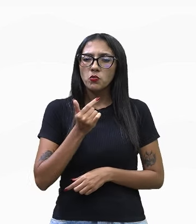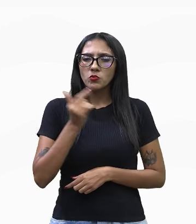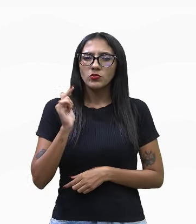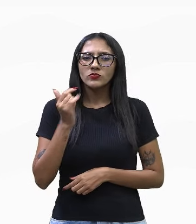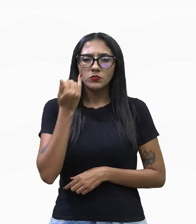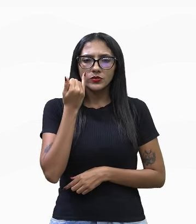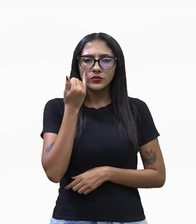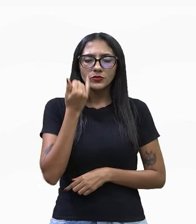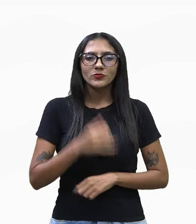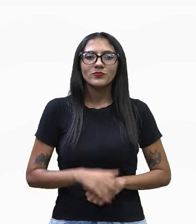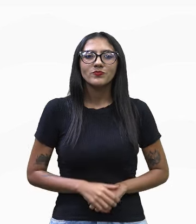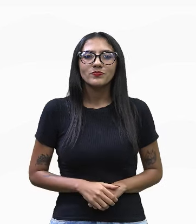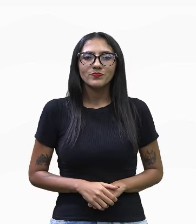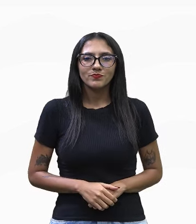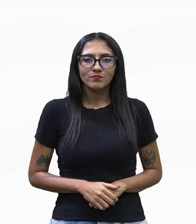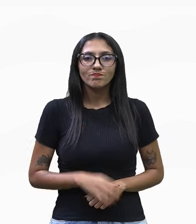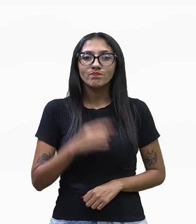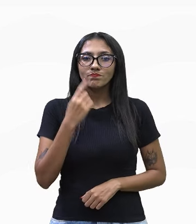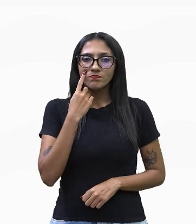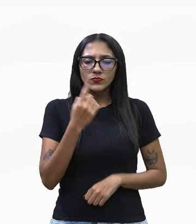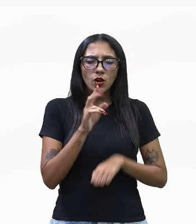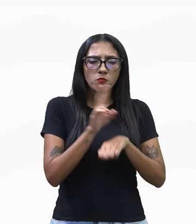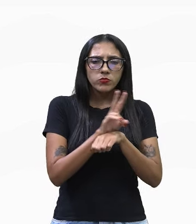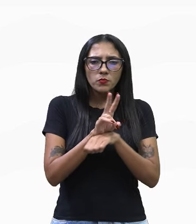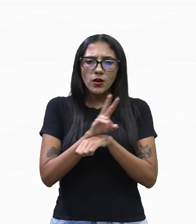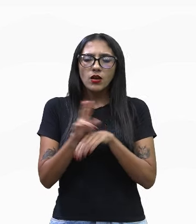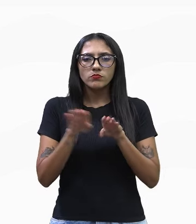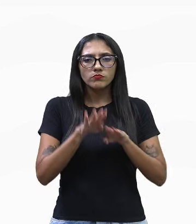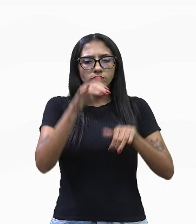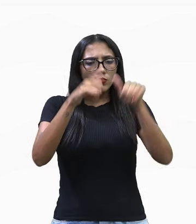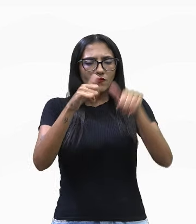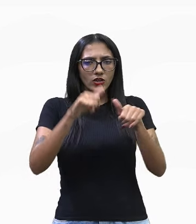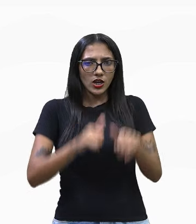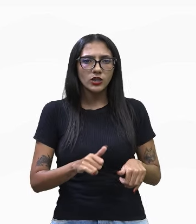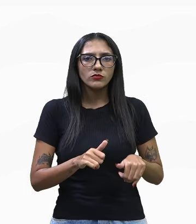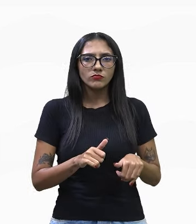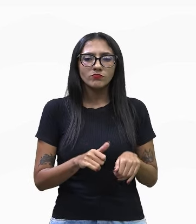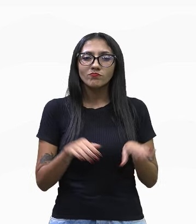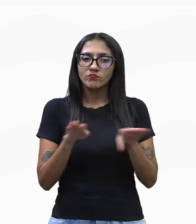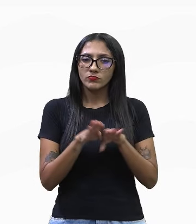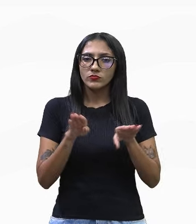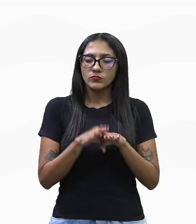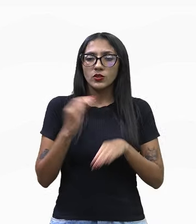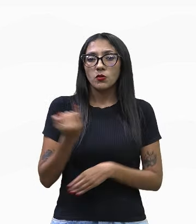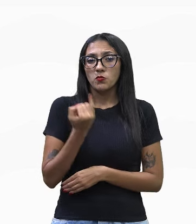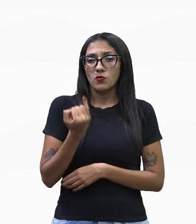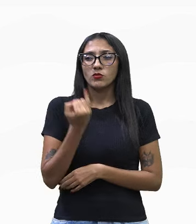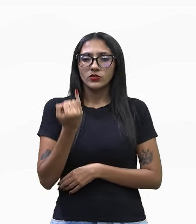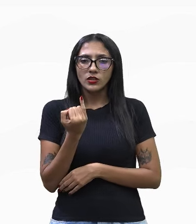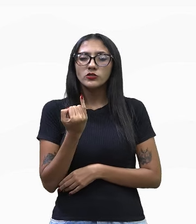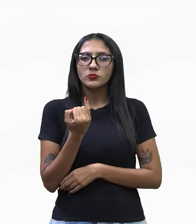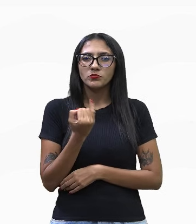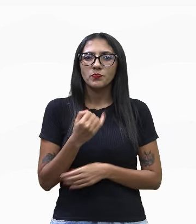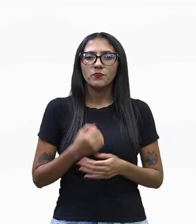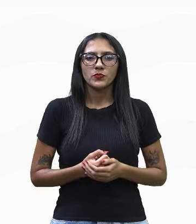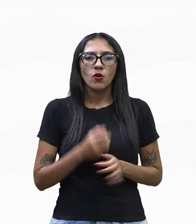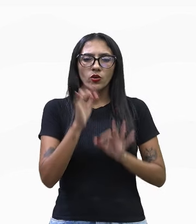veja na cartela monitoramento e avaliação ex também serve como parâmetro de monitoramento